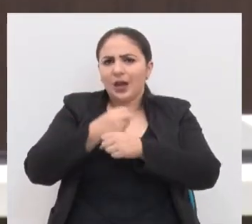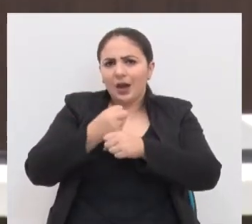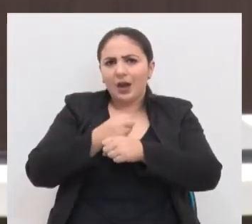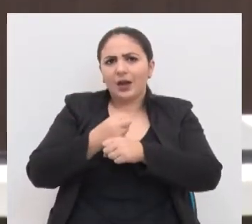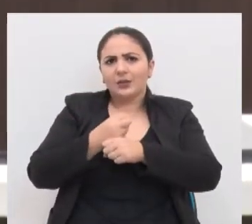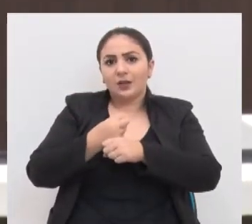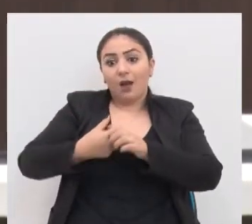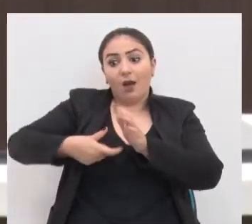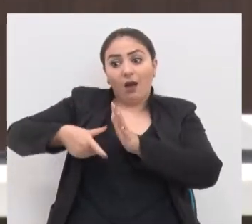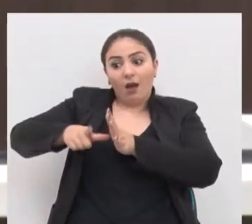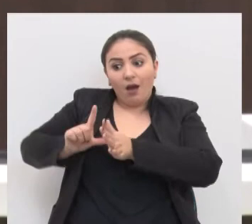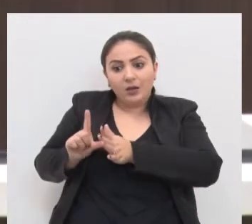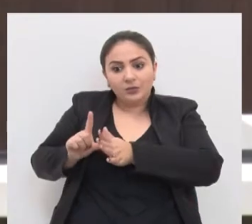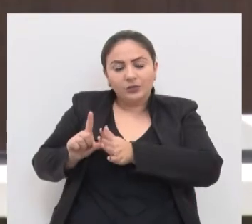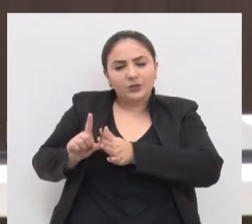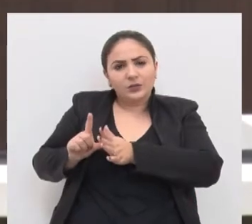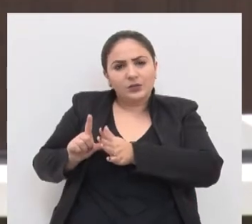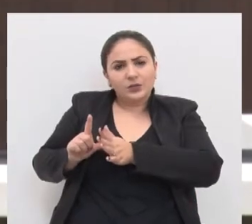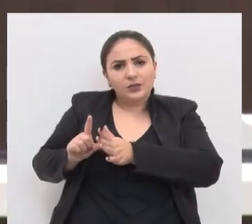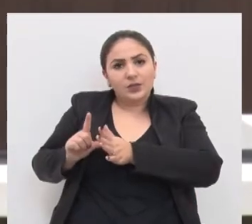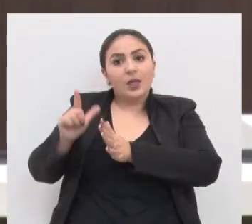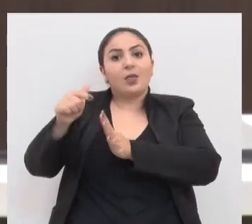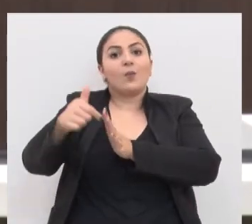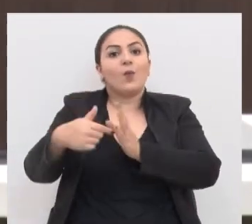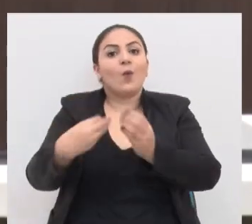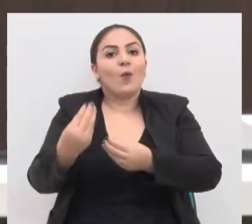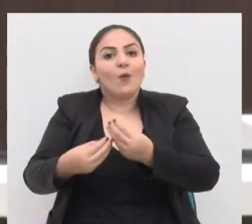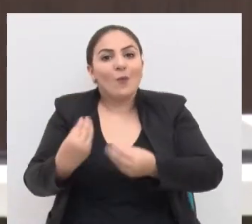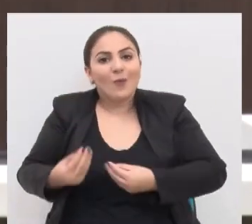depois de 162 anos,